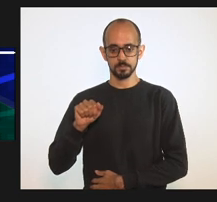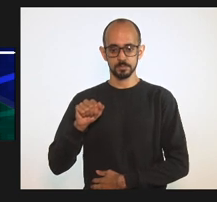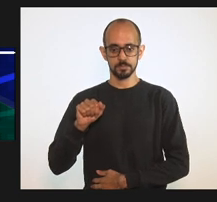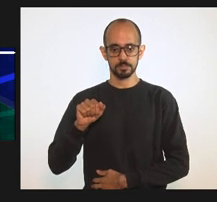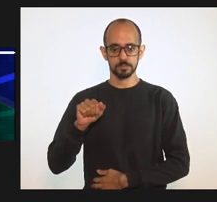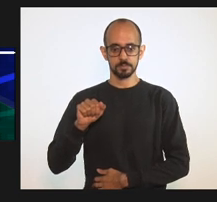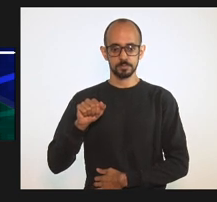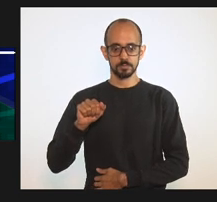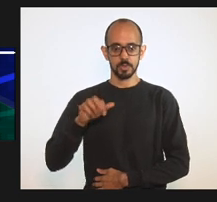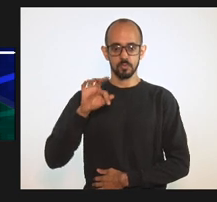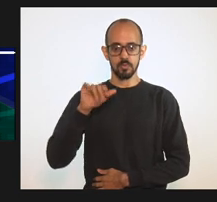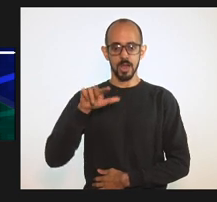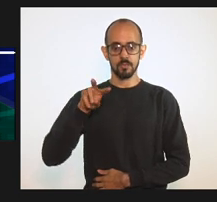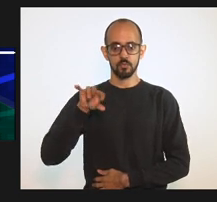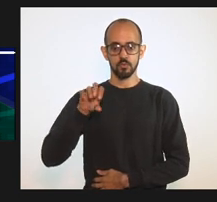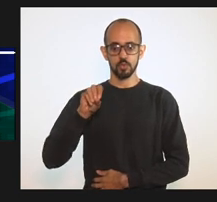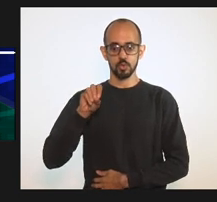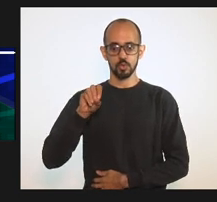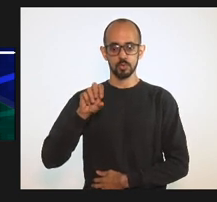Flávio Serafini, senhor presidente.